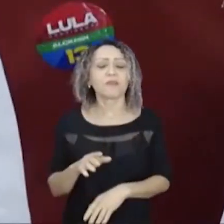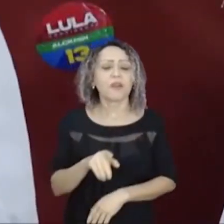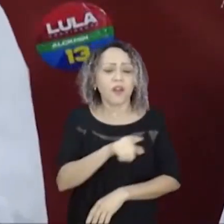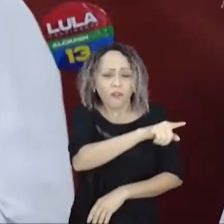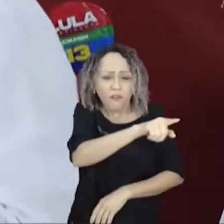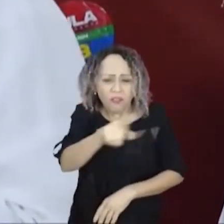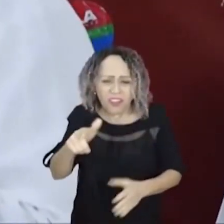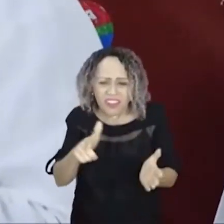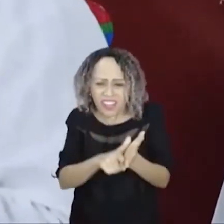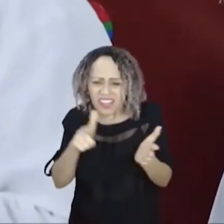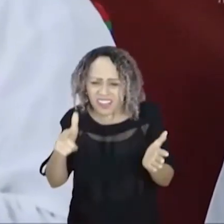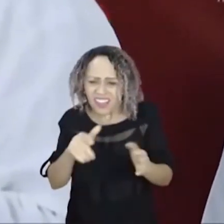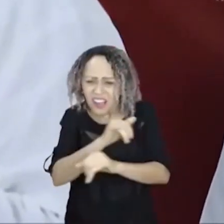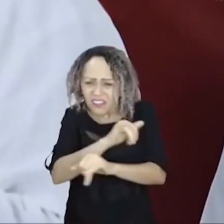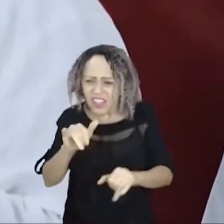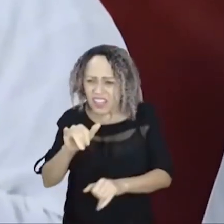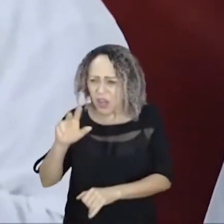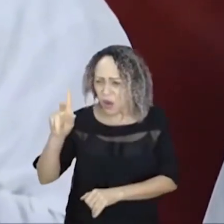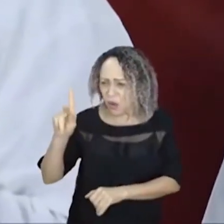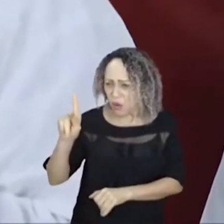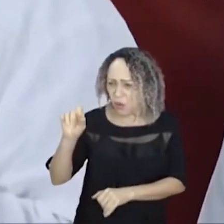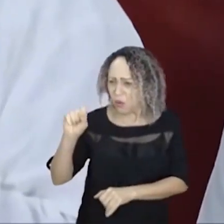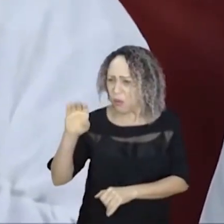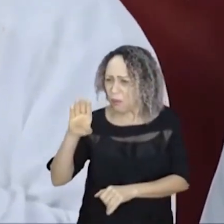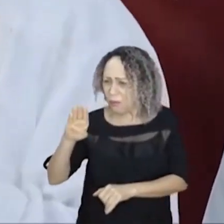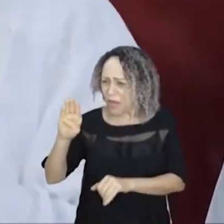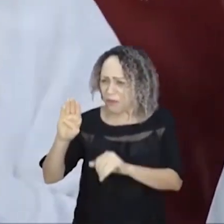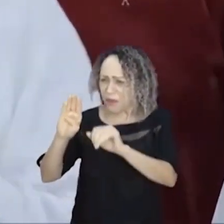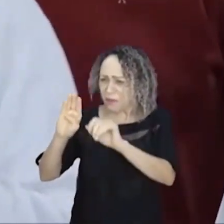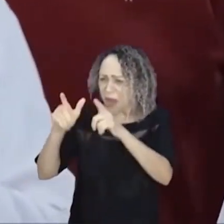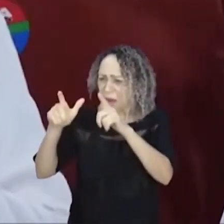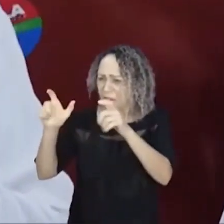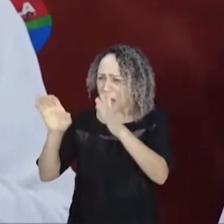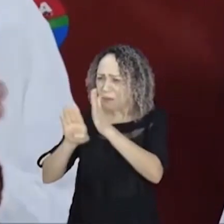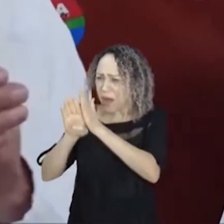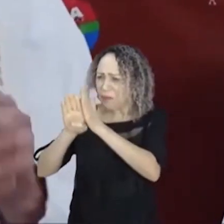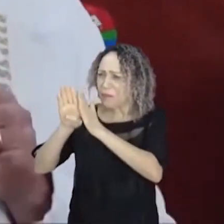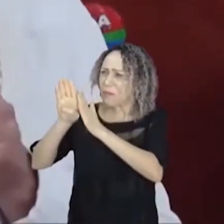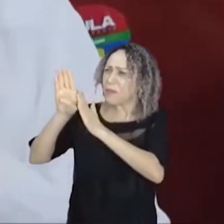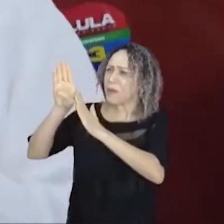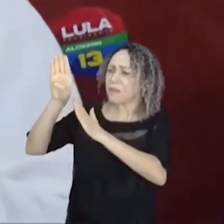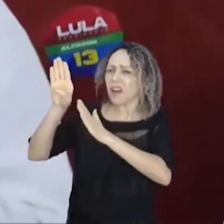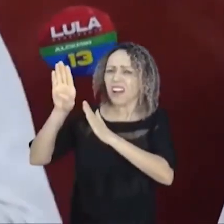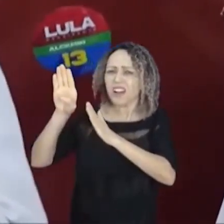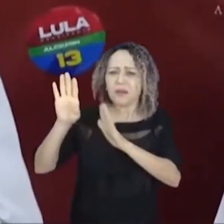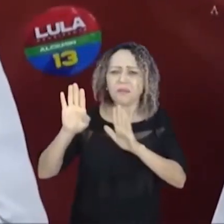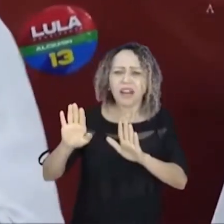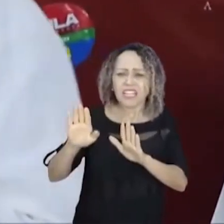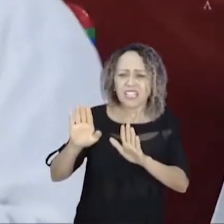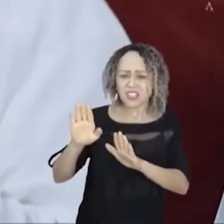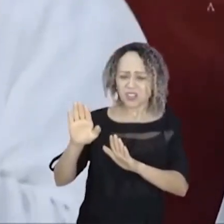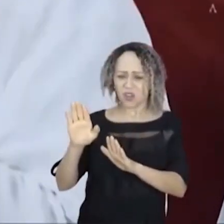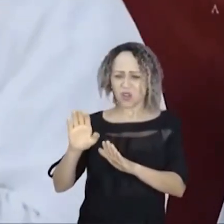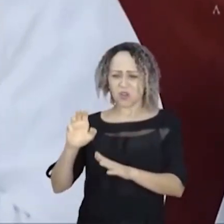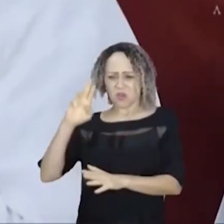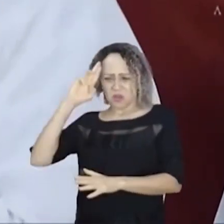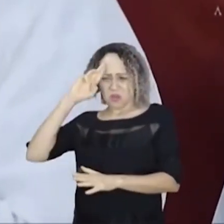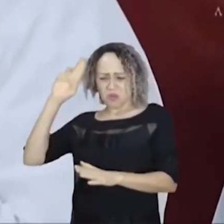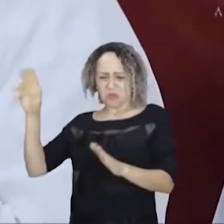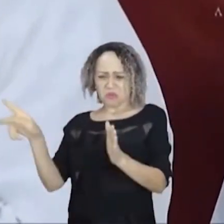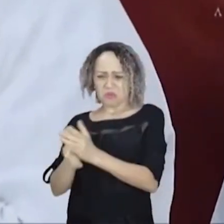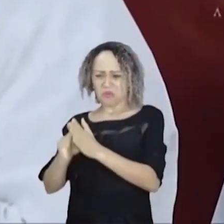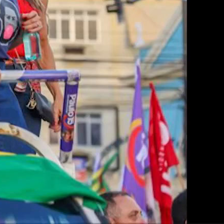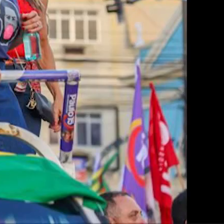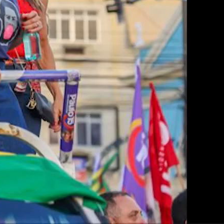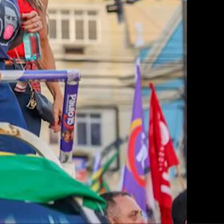esse crescimento for repartido com o povo. Porque se o PIB cresce e só o patrão fica com o crescimento, o que é que ganha